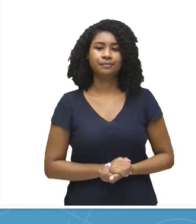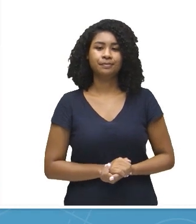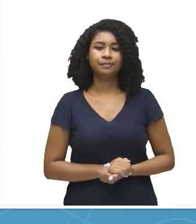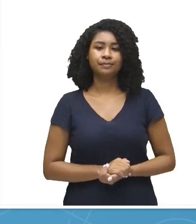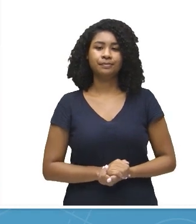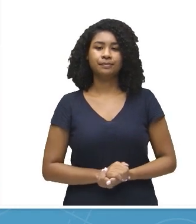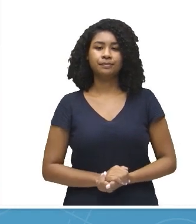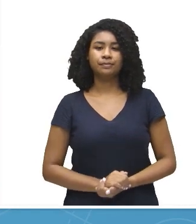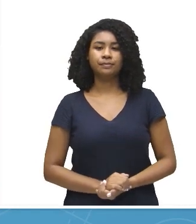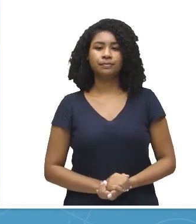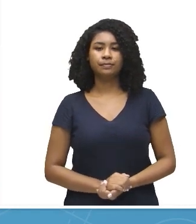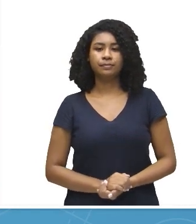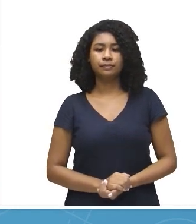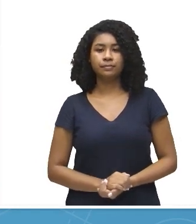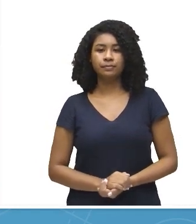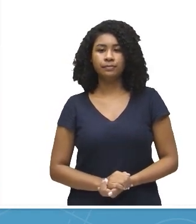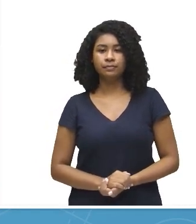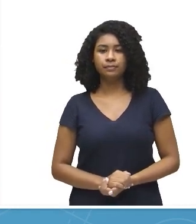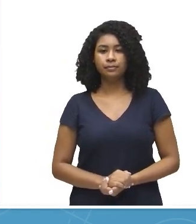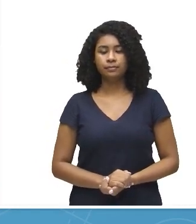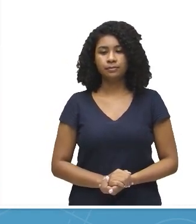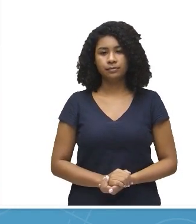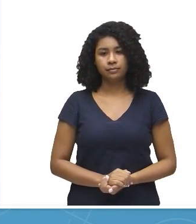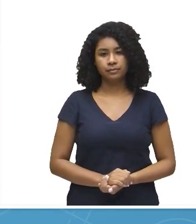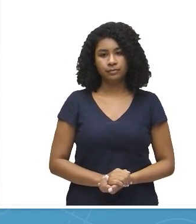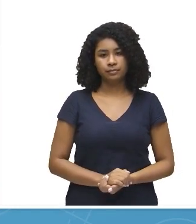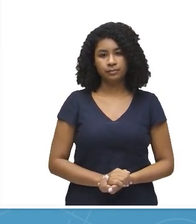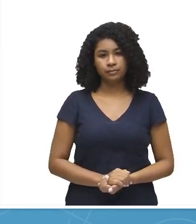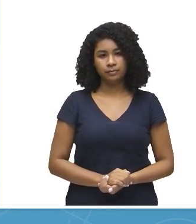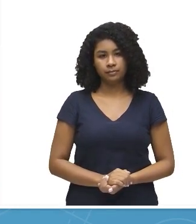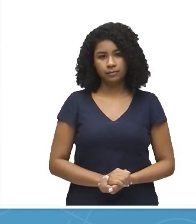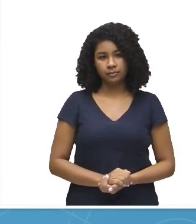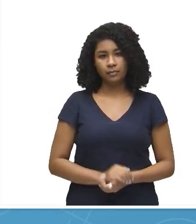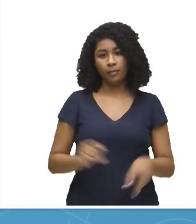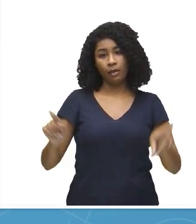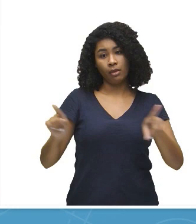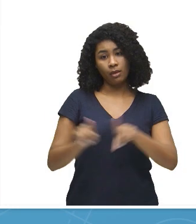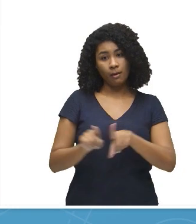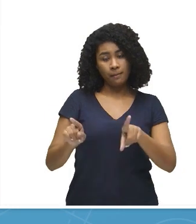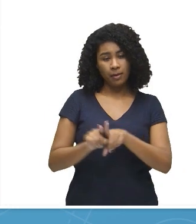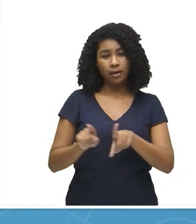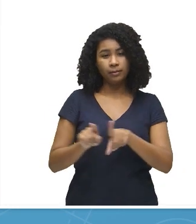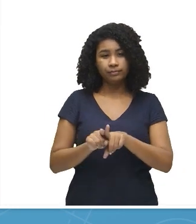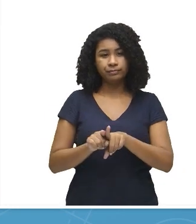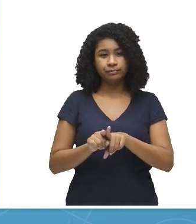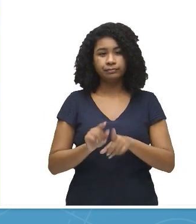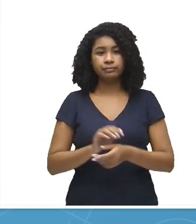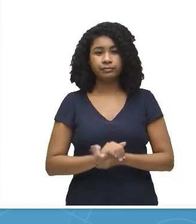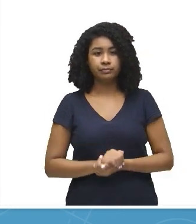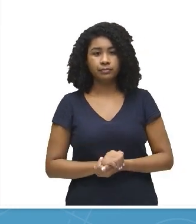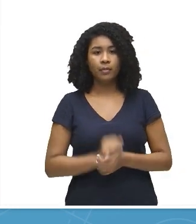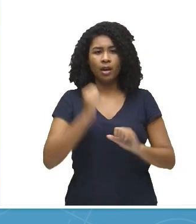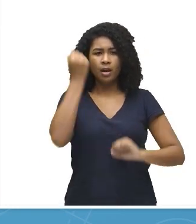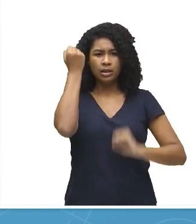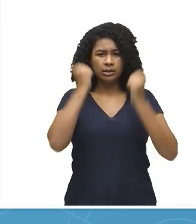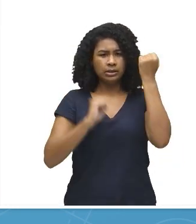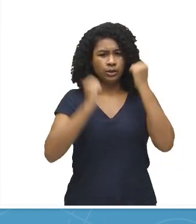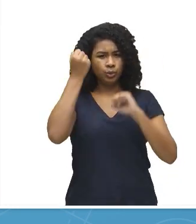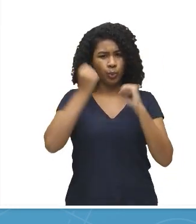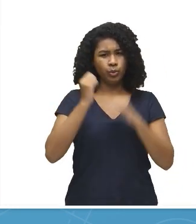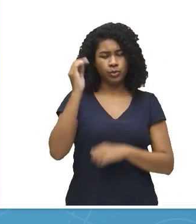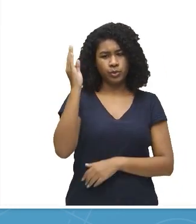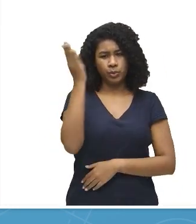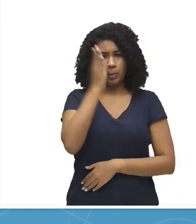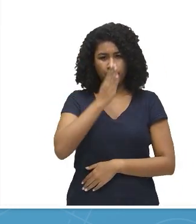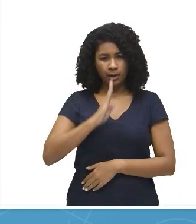fora. Aí nós temos também, olha, a descentralização da indústria. O que aconteceu? As indústrias, até um certo